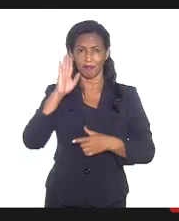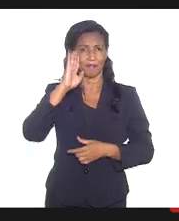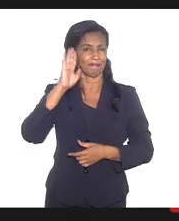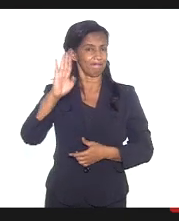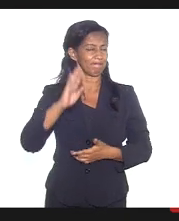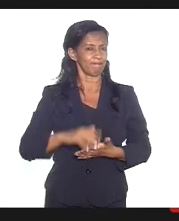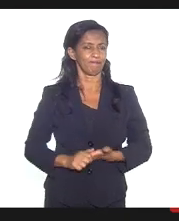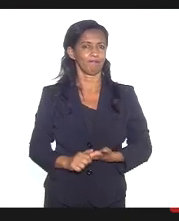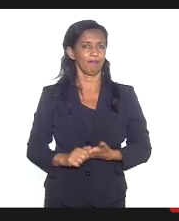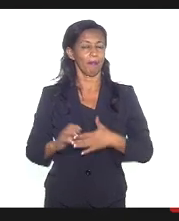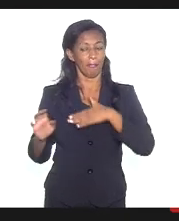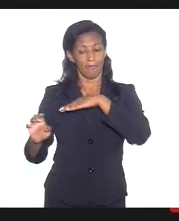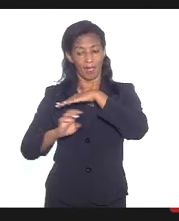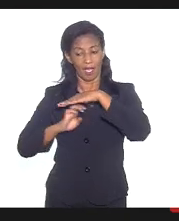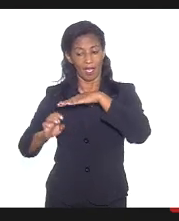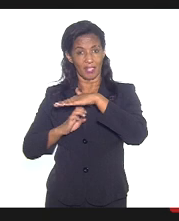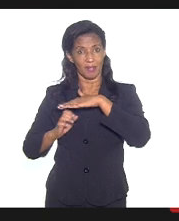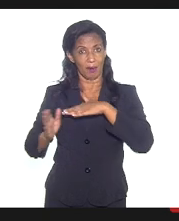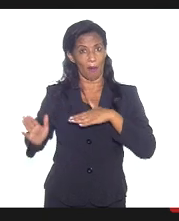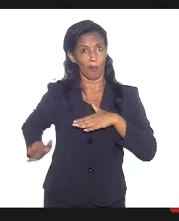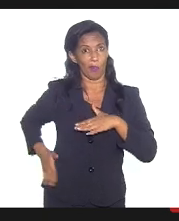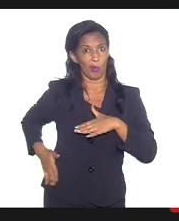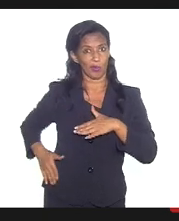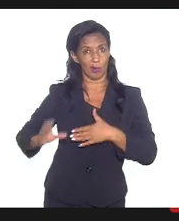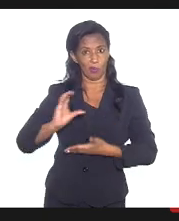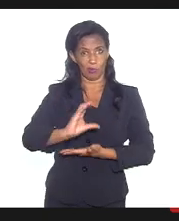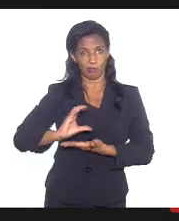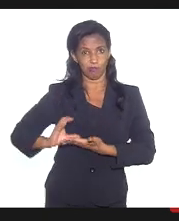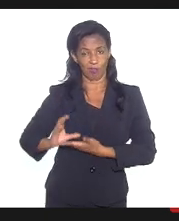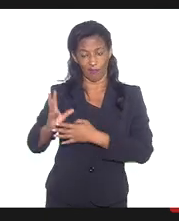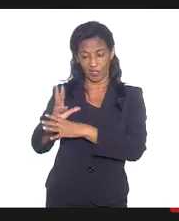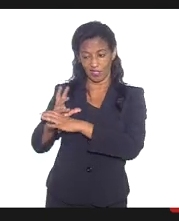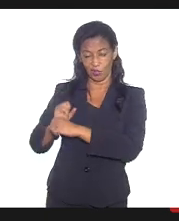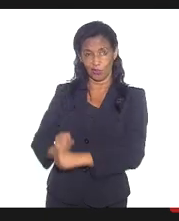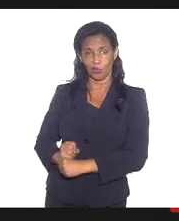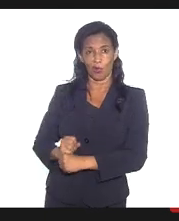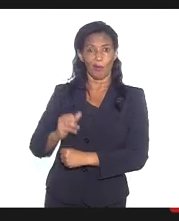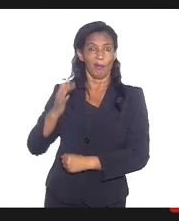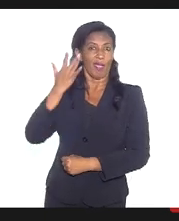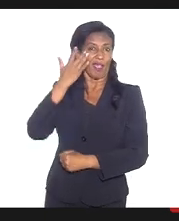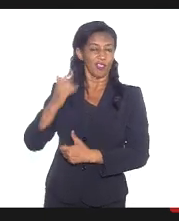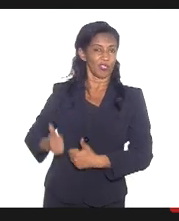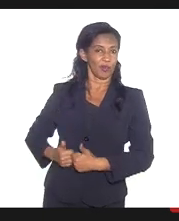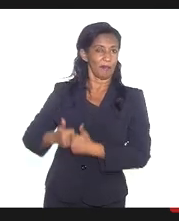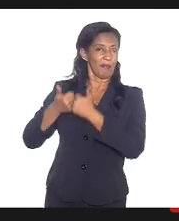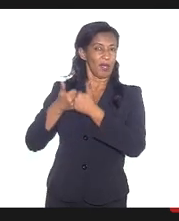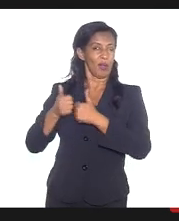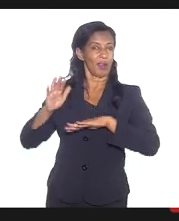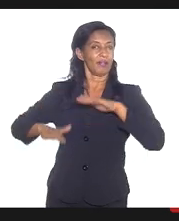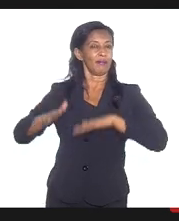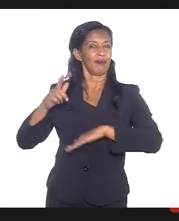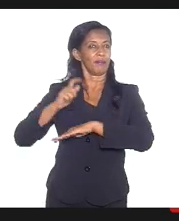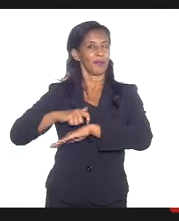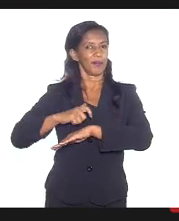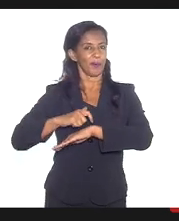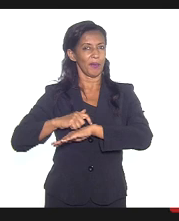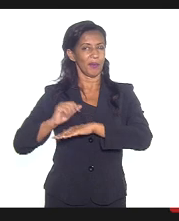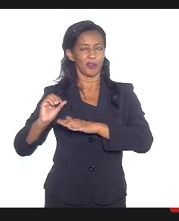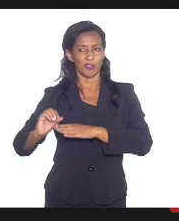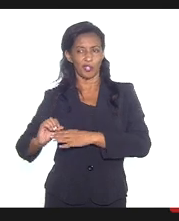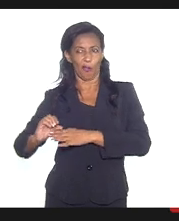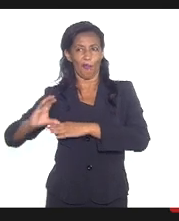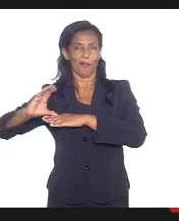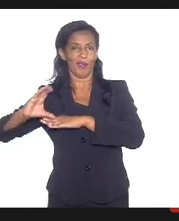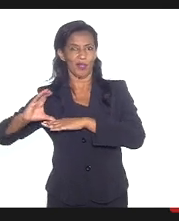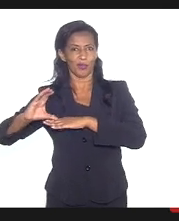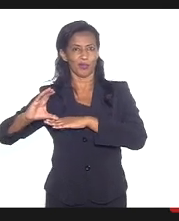poxa, as empresas estão botando no bolso de assim, fazendo as contas, né? E achando melhor em determinados momentos, né, de aumento, né, vamos dizer